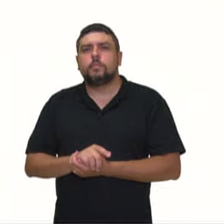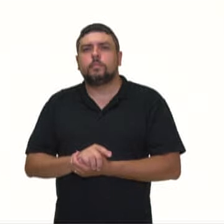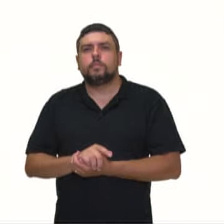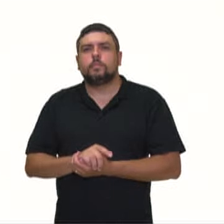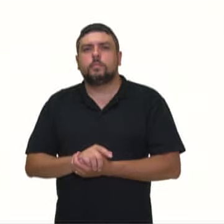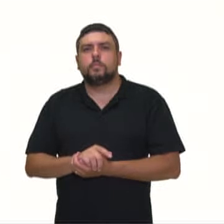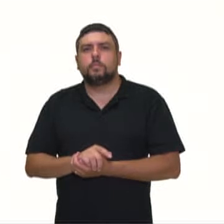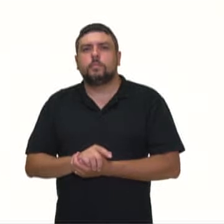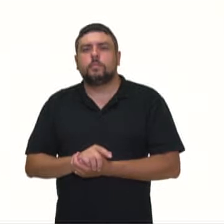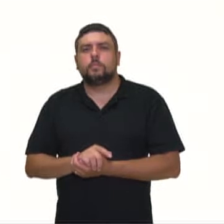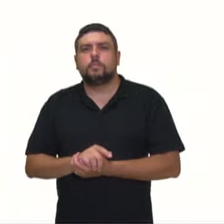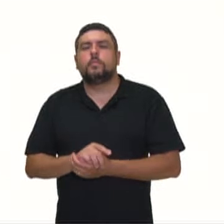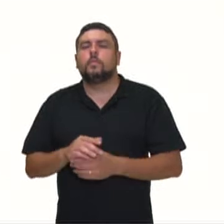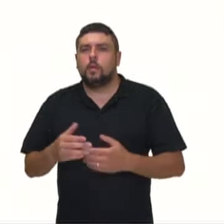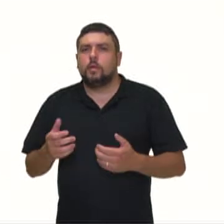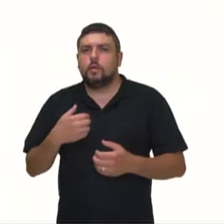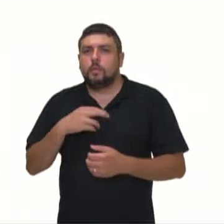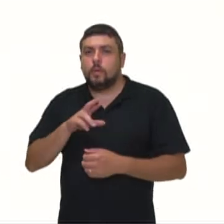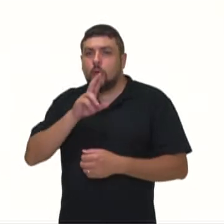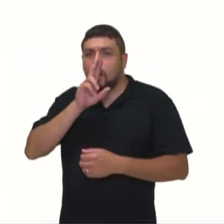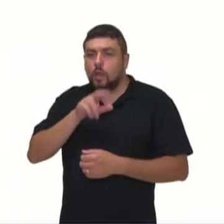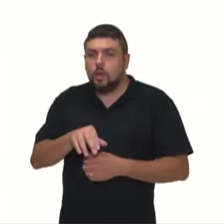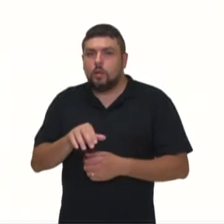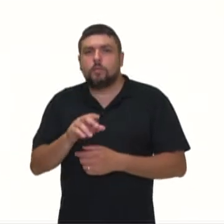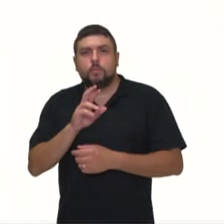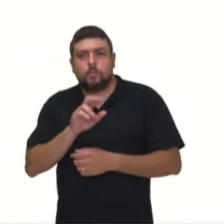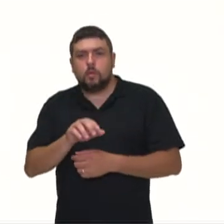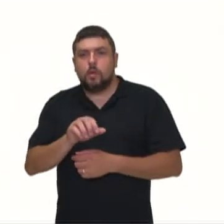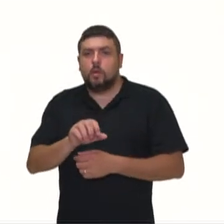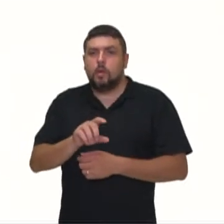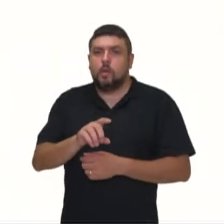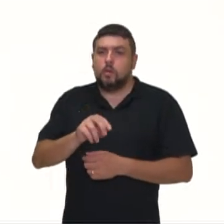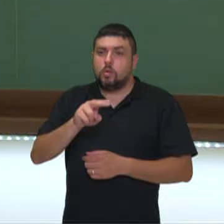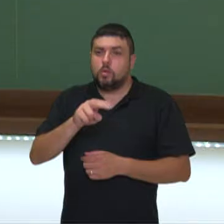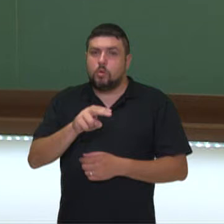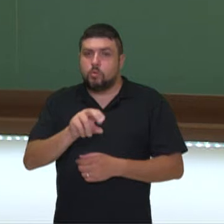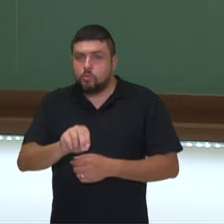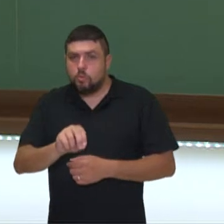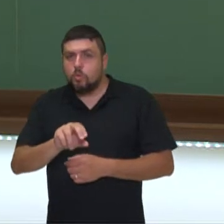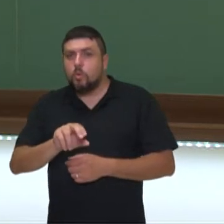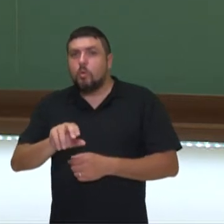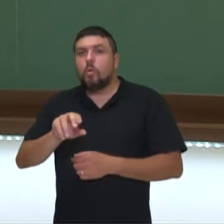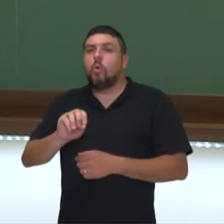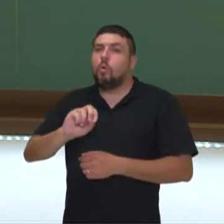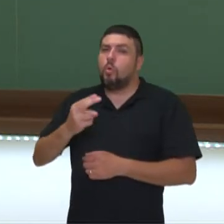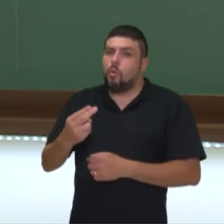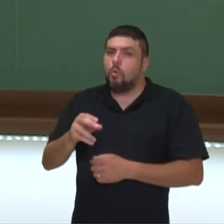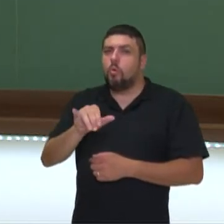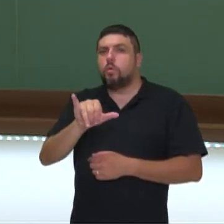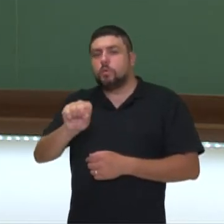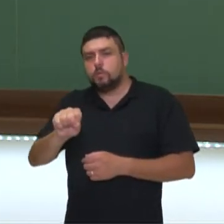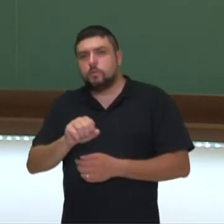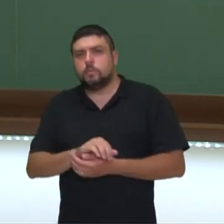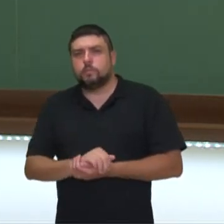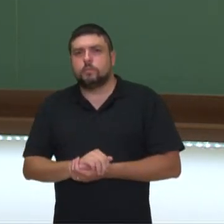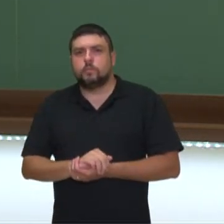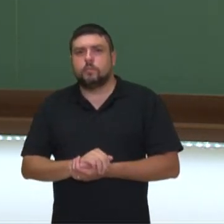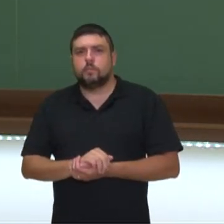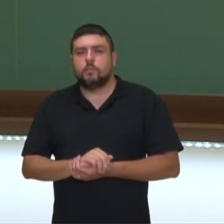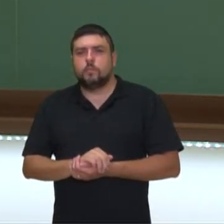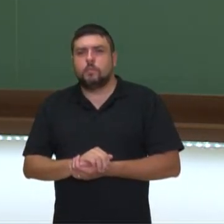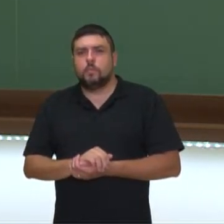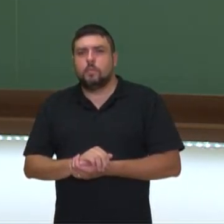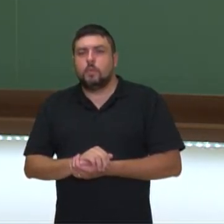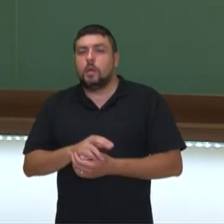afirmativa. Yes, I cooked dinner last weekend. Dando uma resposta comprida afirmativa, você não pode colocar o